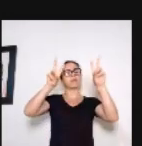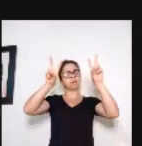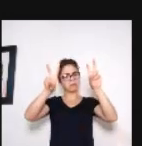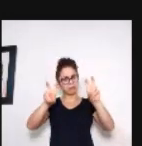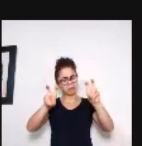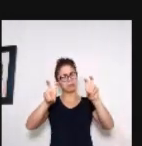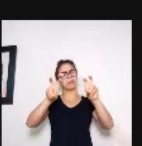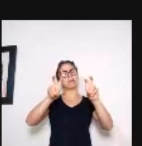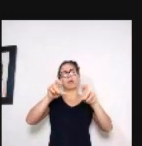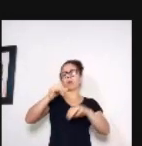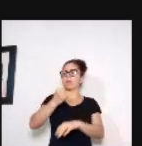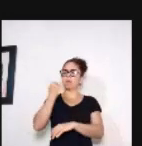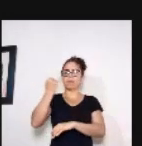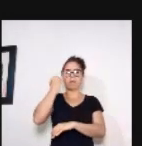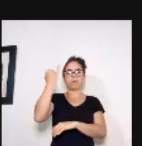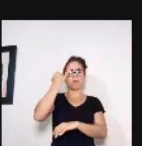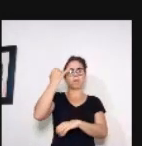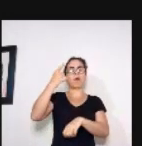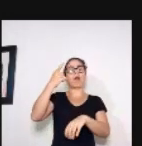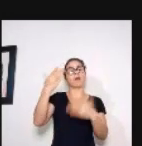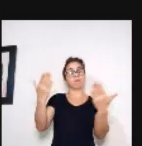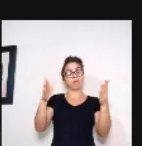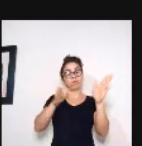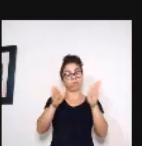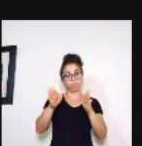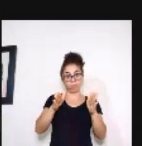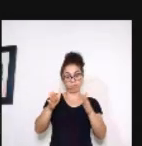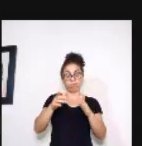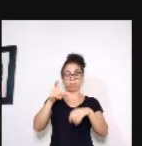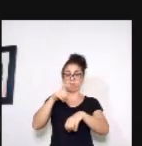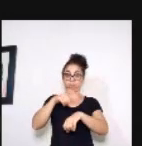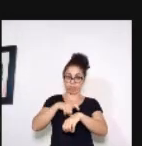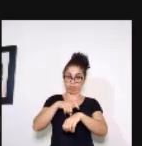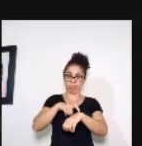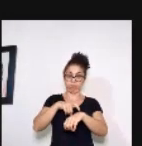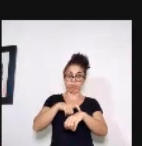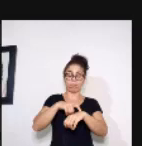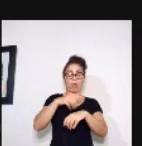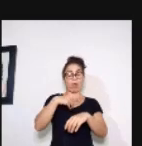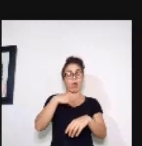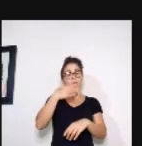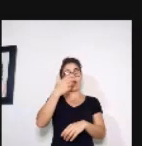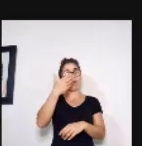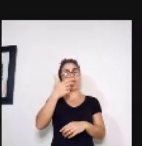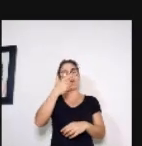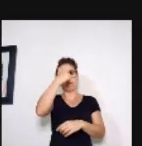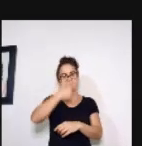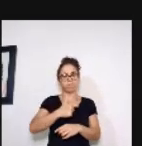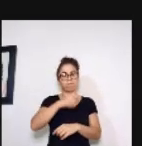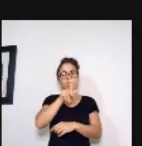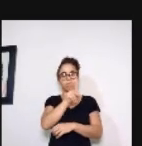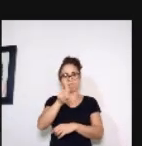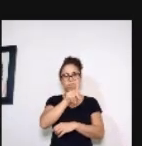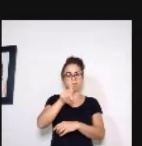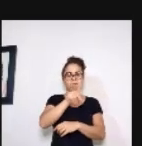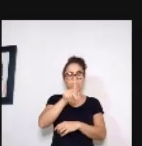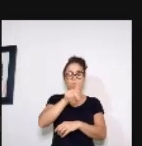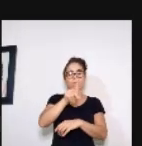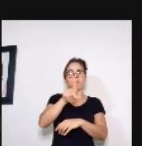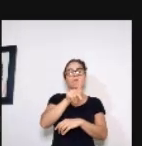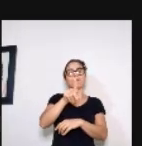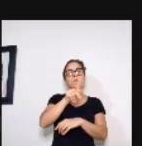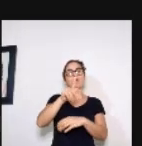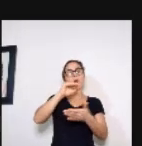relevante para a situação desse momento, tá? Vou me apresentar, sou professora da rede desde